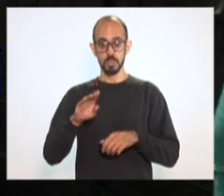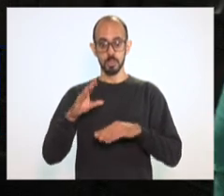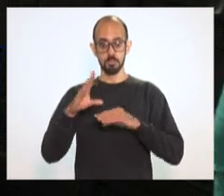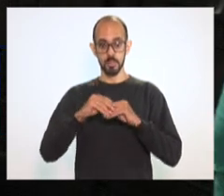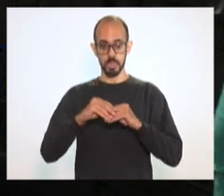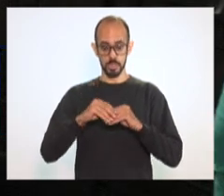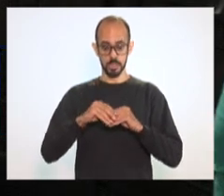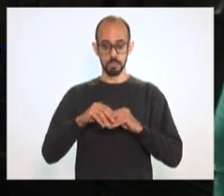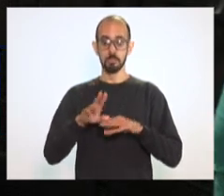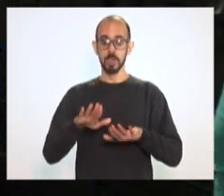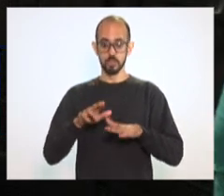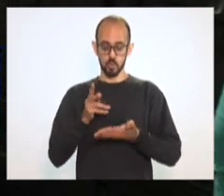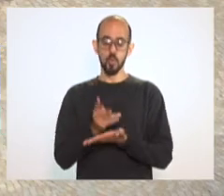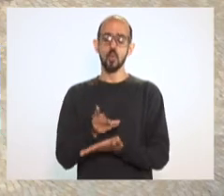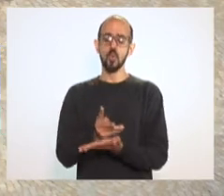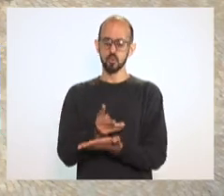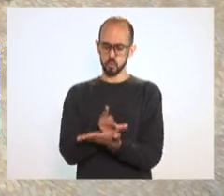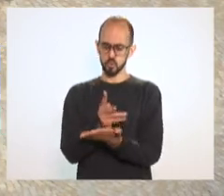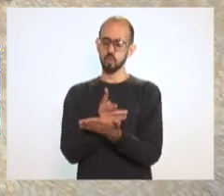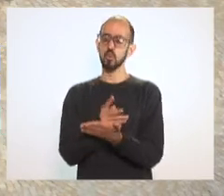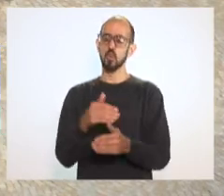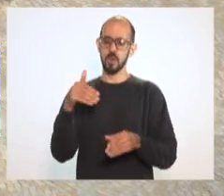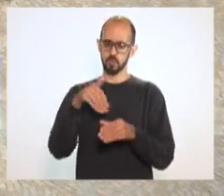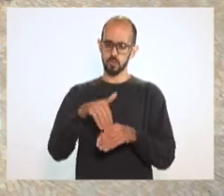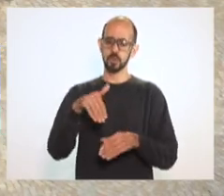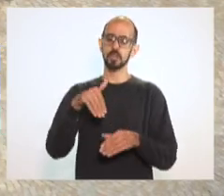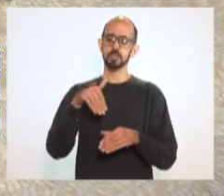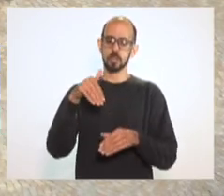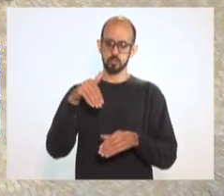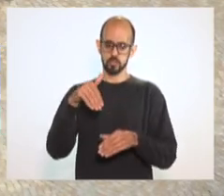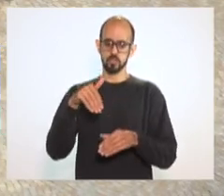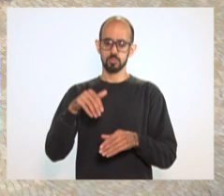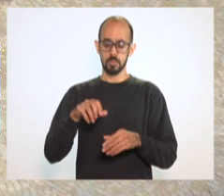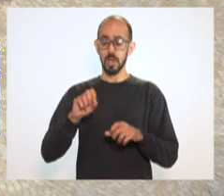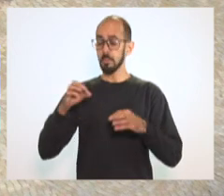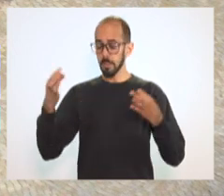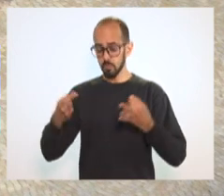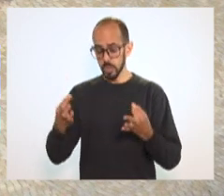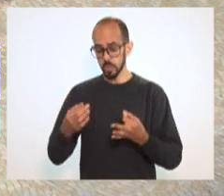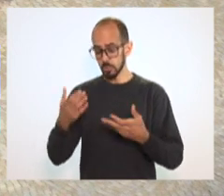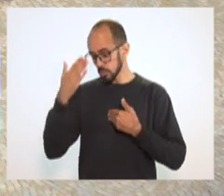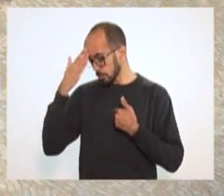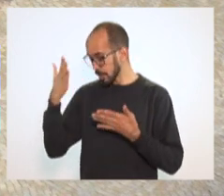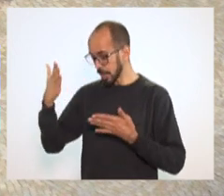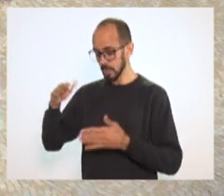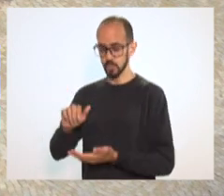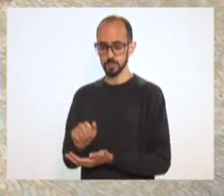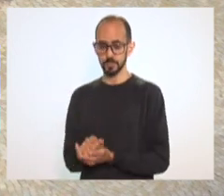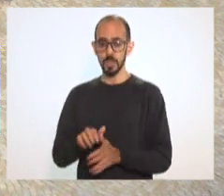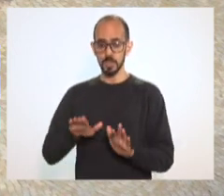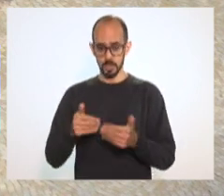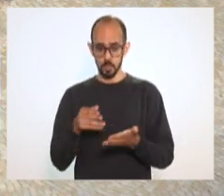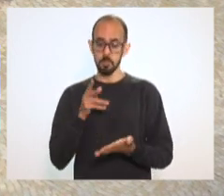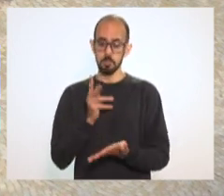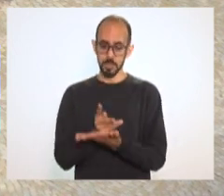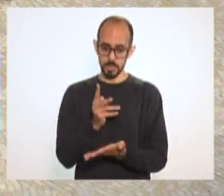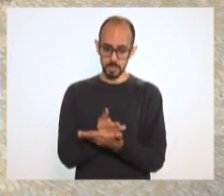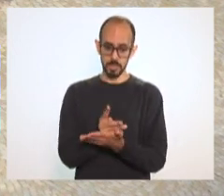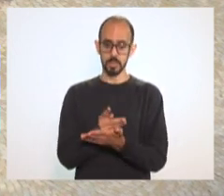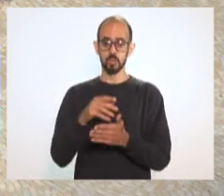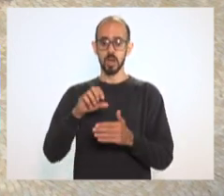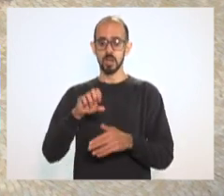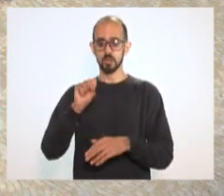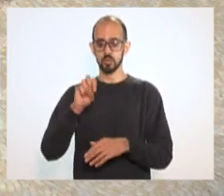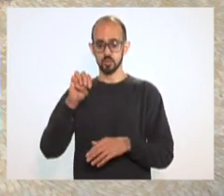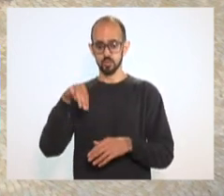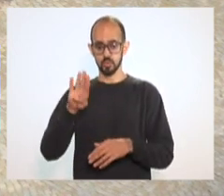tramitação é mantendo a tramitação perfeito obrigada então mantendo aqui o parecer além da subemenda transformando em projeto de